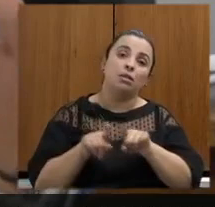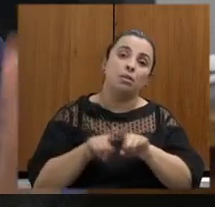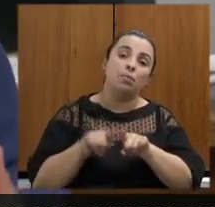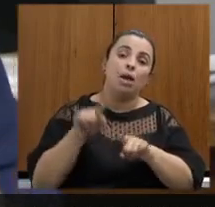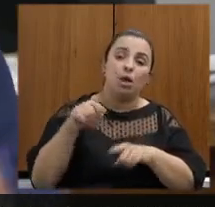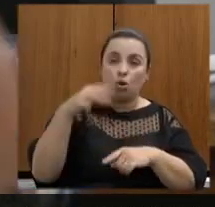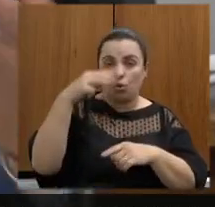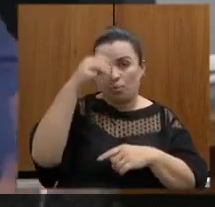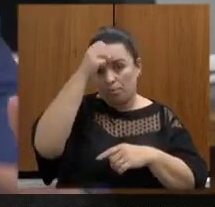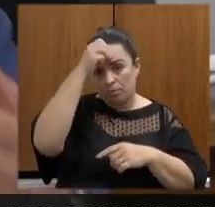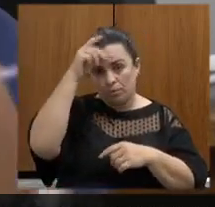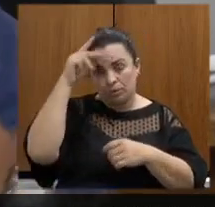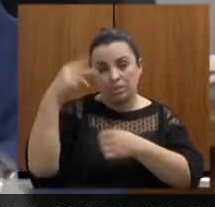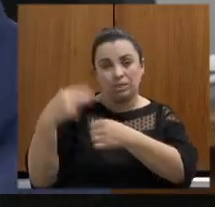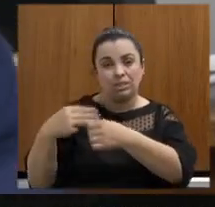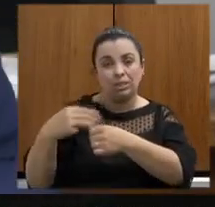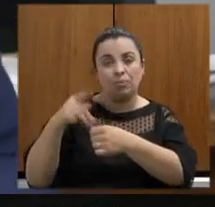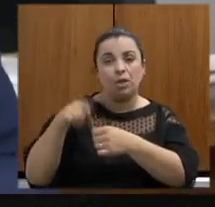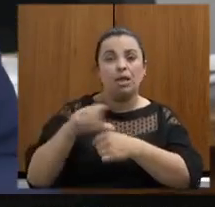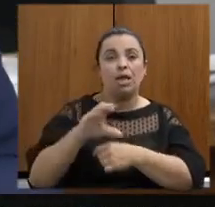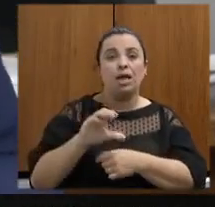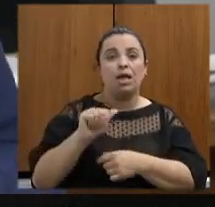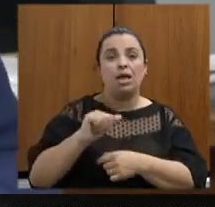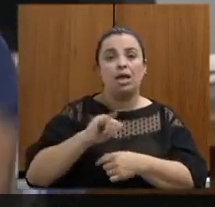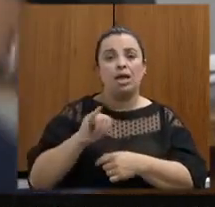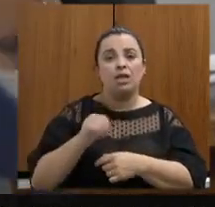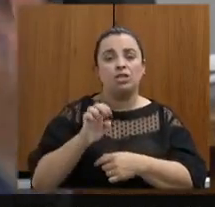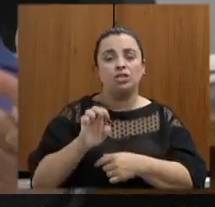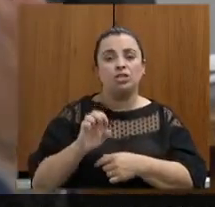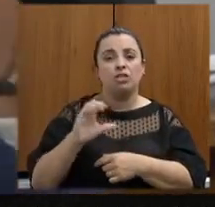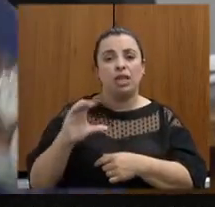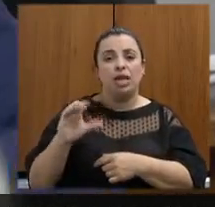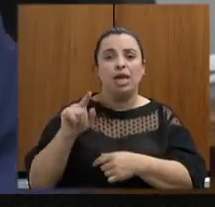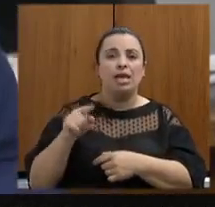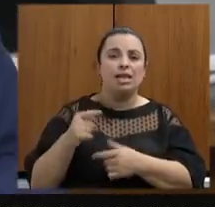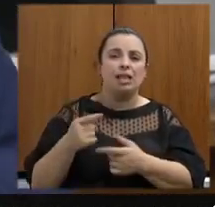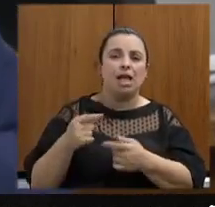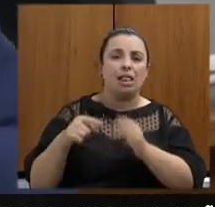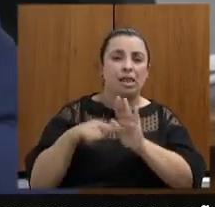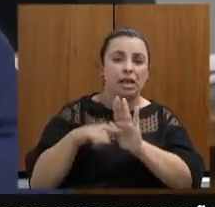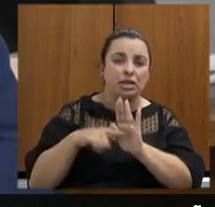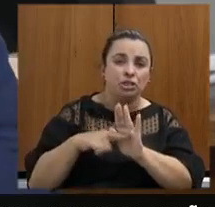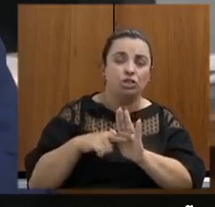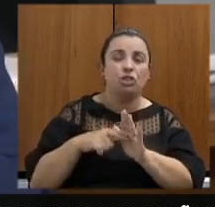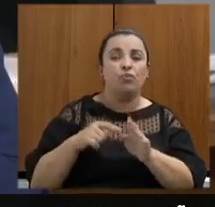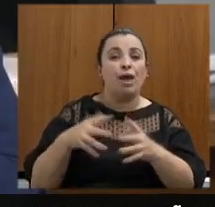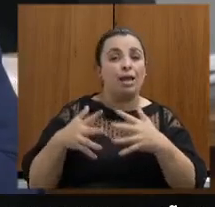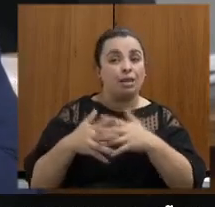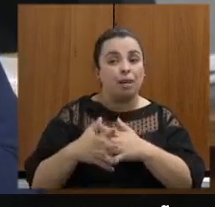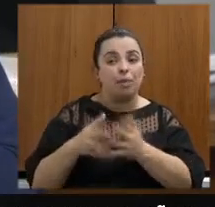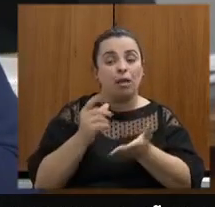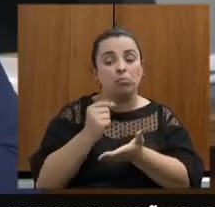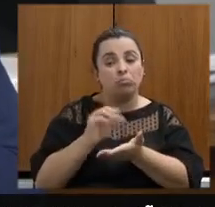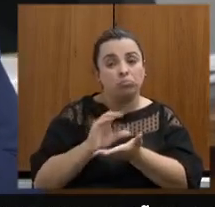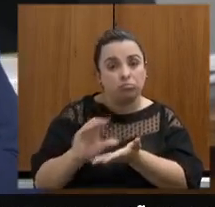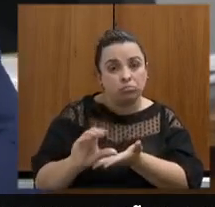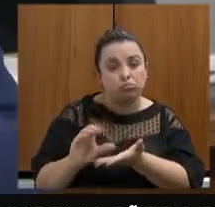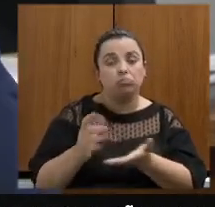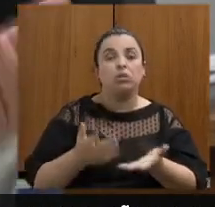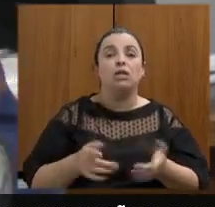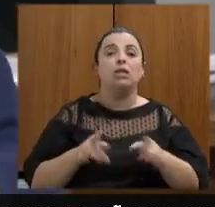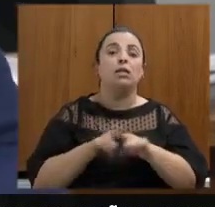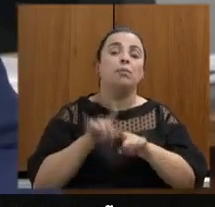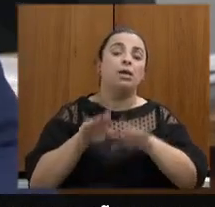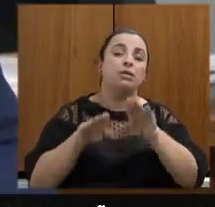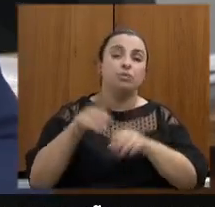cajec negativado que impede de receber o recurso pode ter acontecido também de um município é a conta que ele